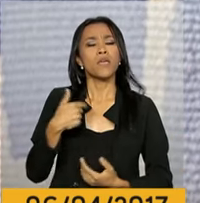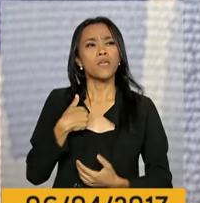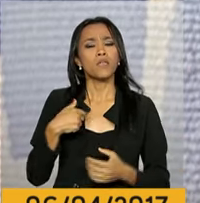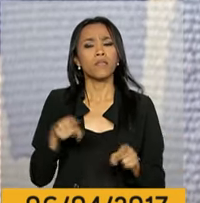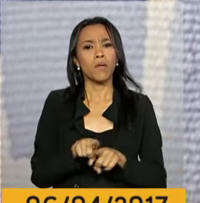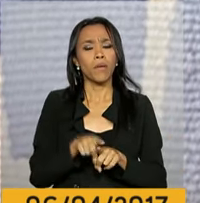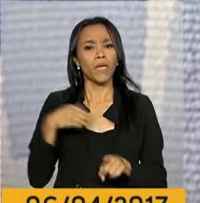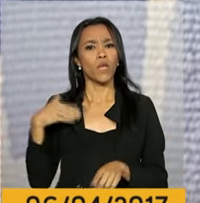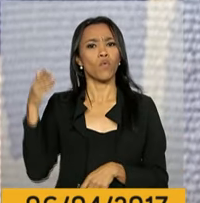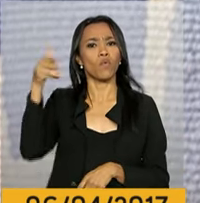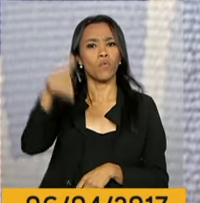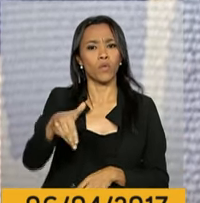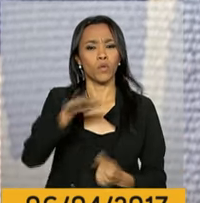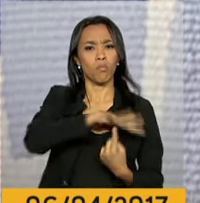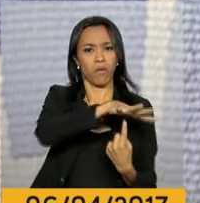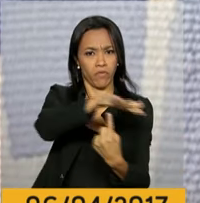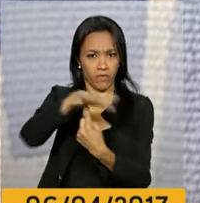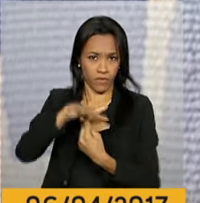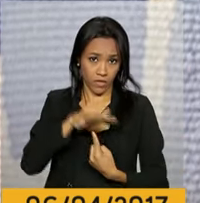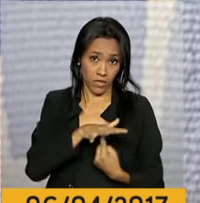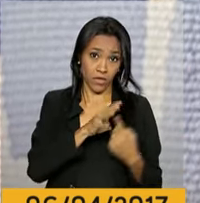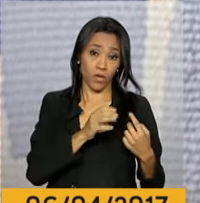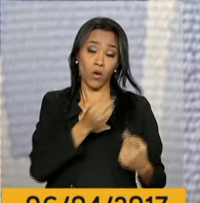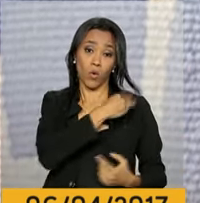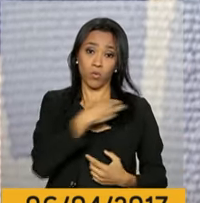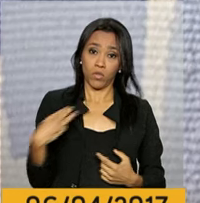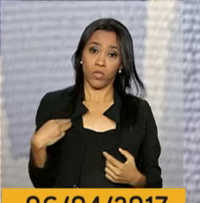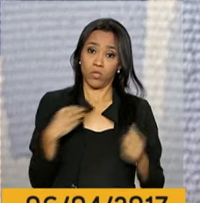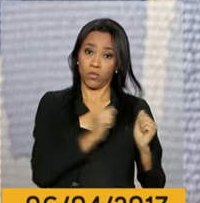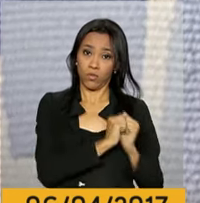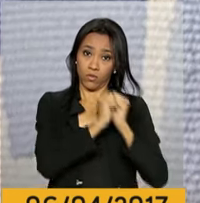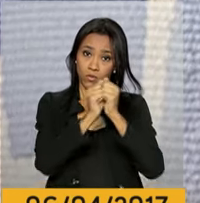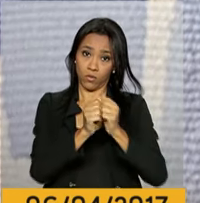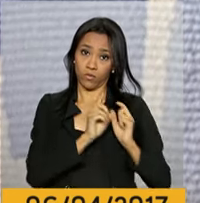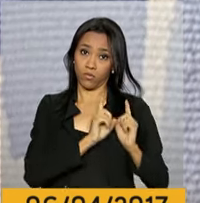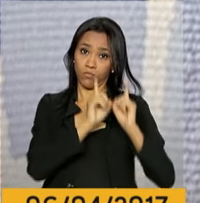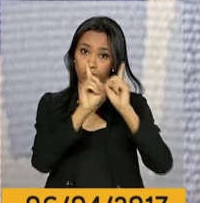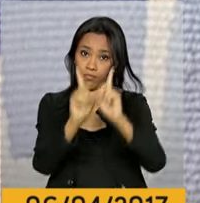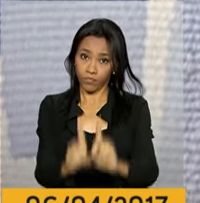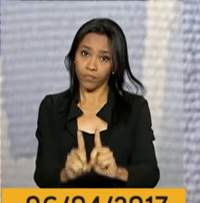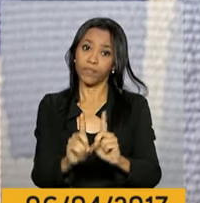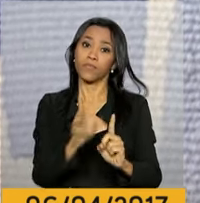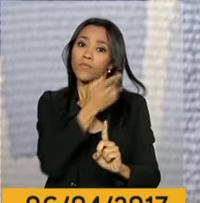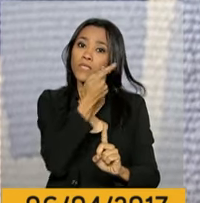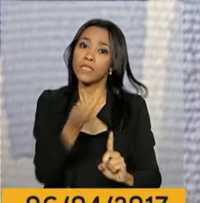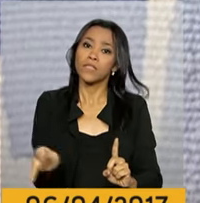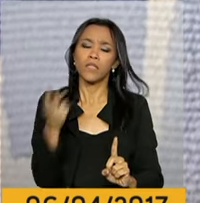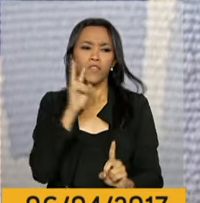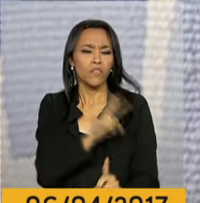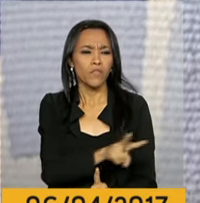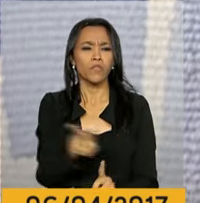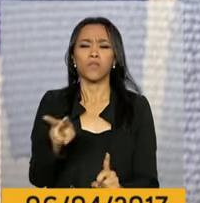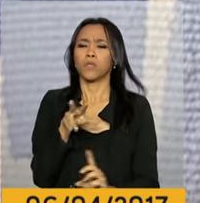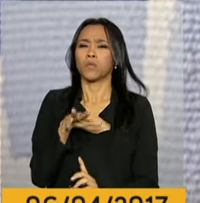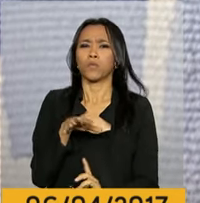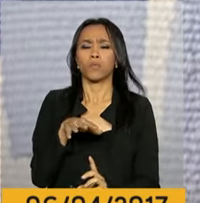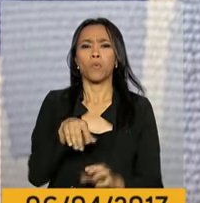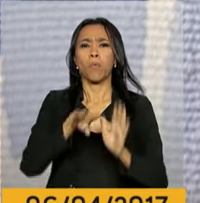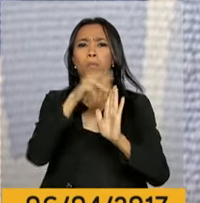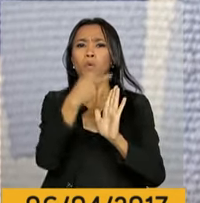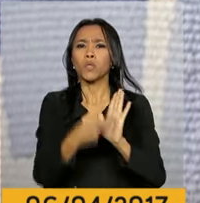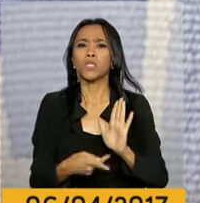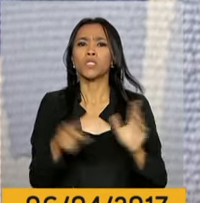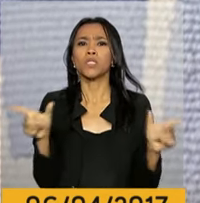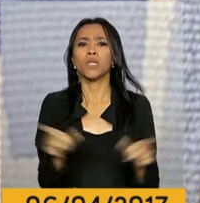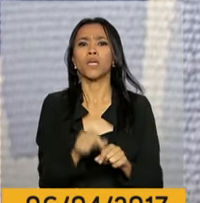feira internacional de defesa com o ministro Saul Jungmann, há poucos dias, e pude verificar o projeto do Gripen, né? O projeto